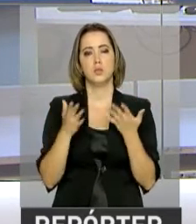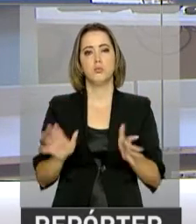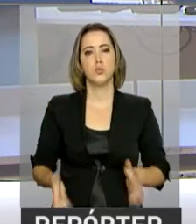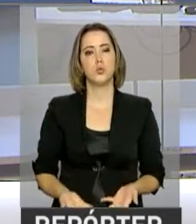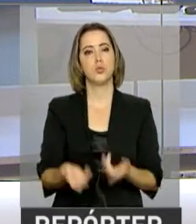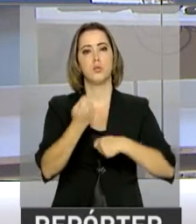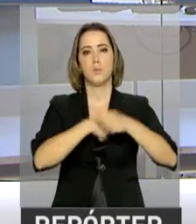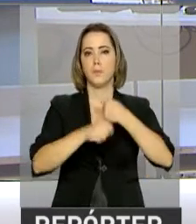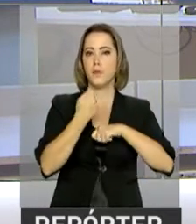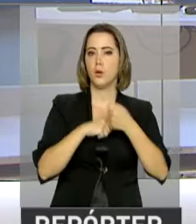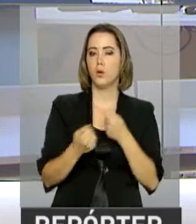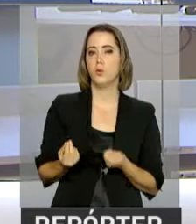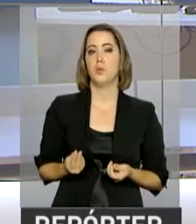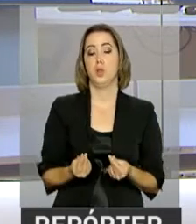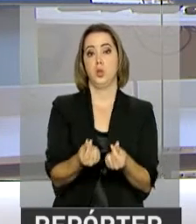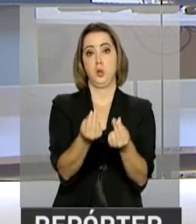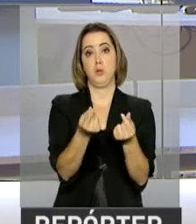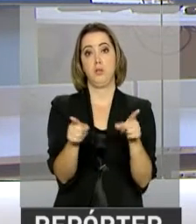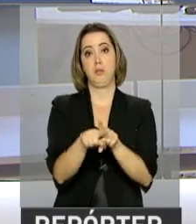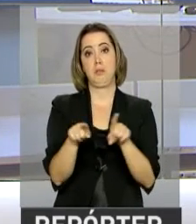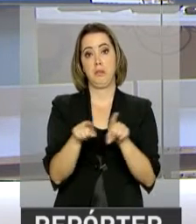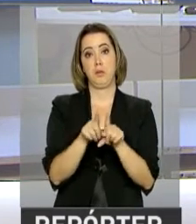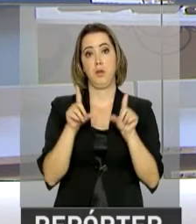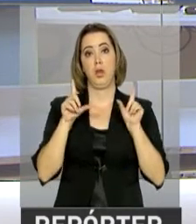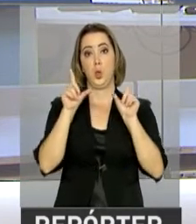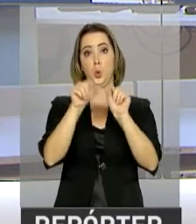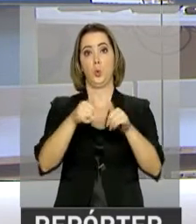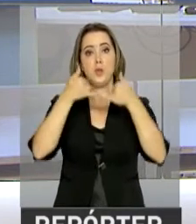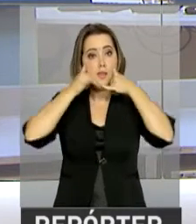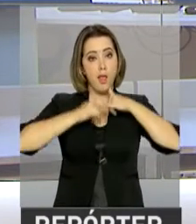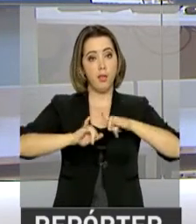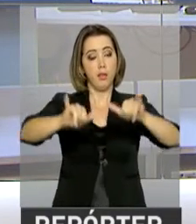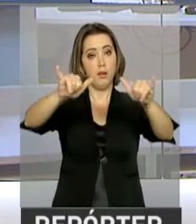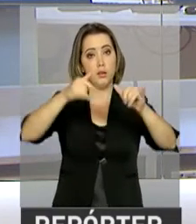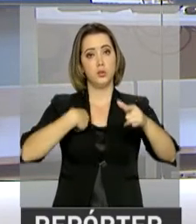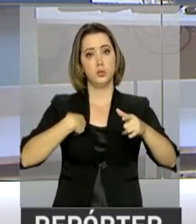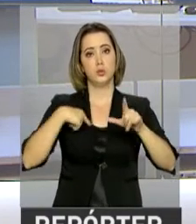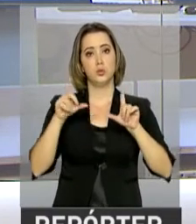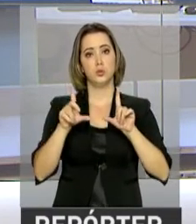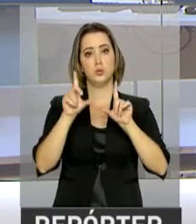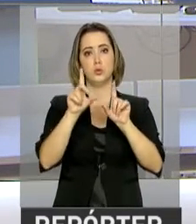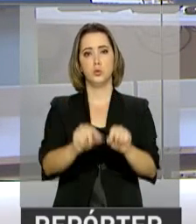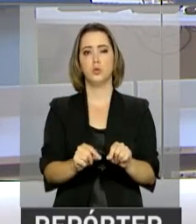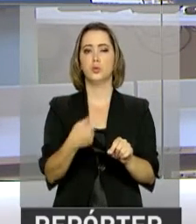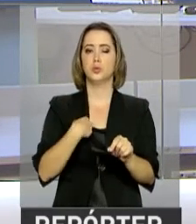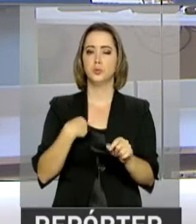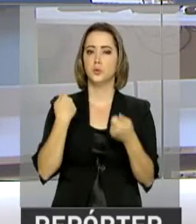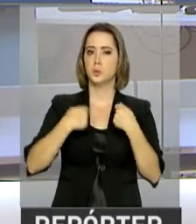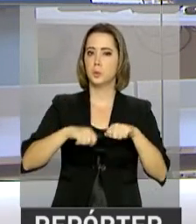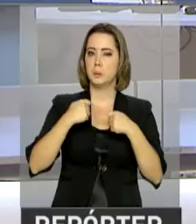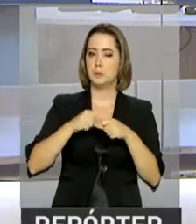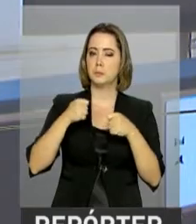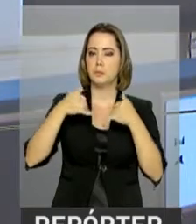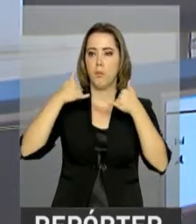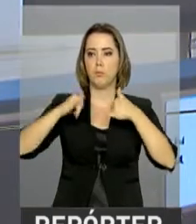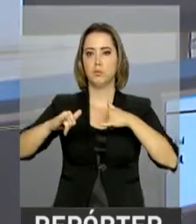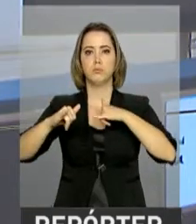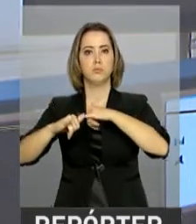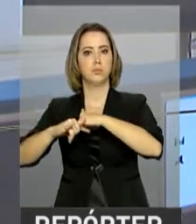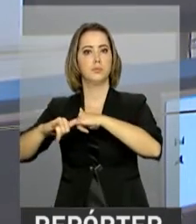de energia elétrica no horário de pico noturno diminuindo os carregamentos no sistema de transmissão